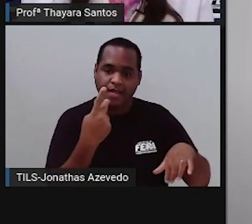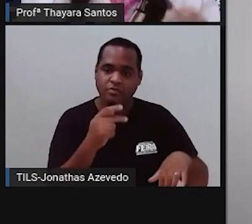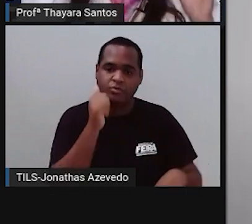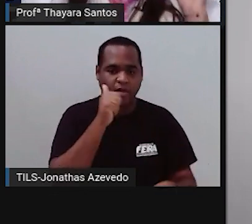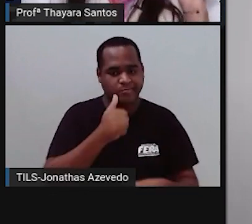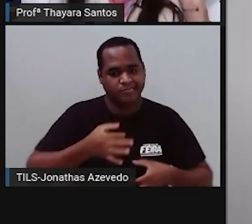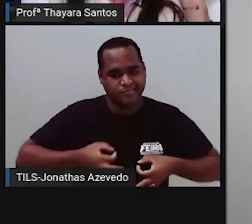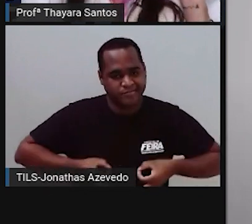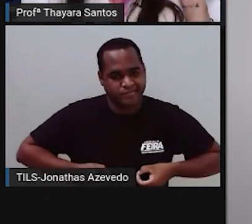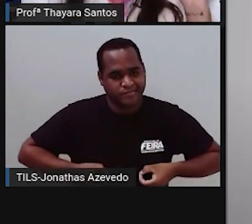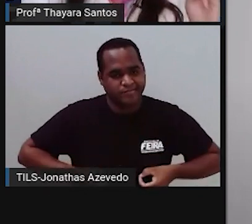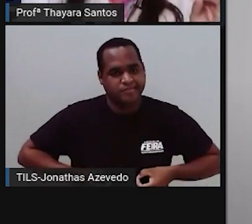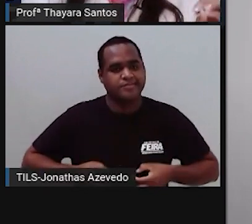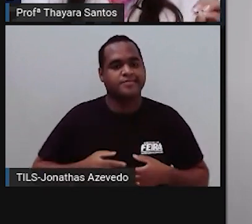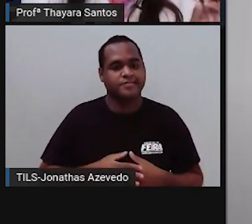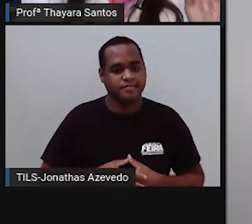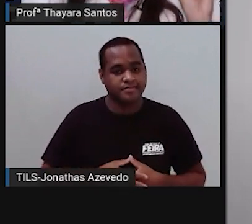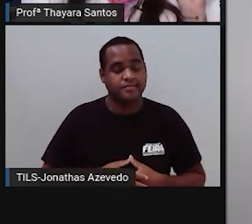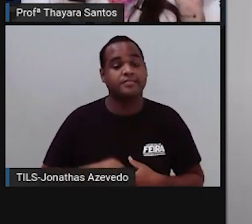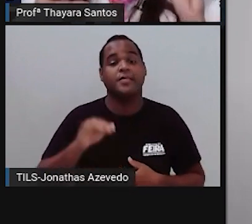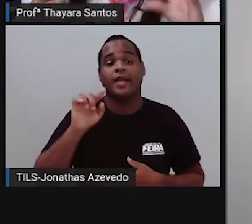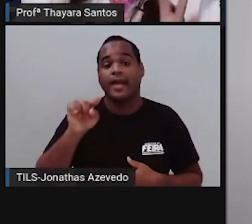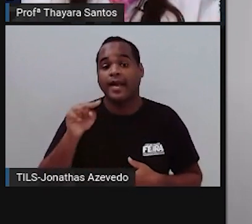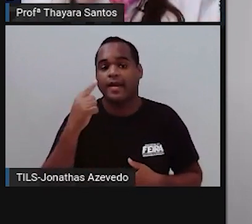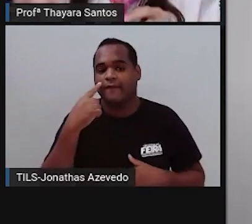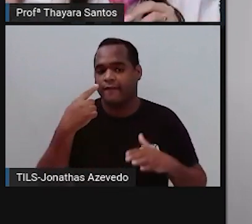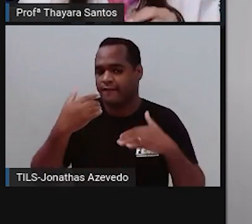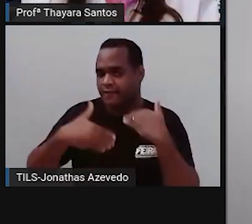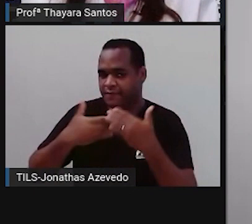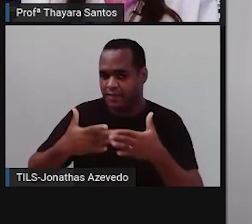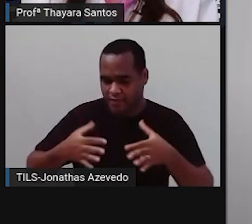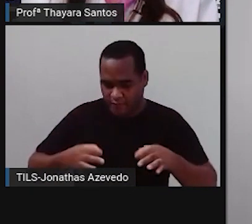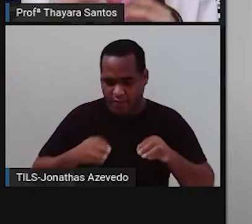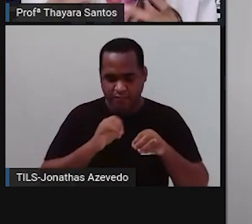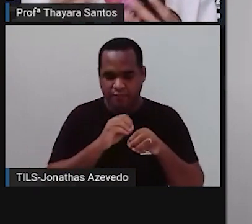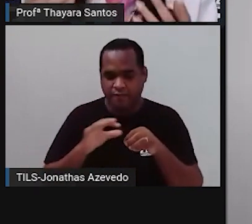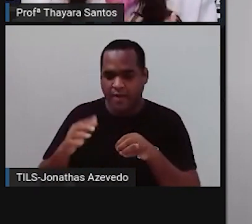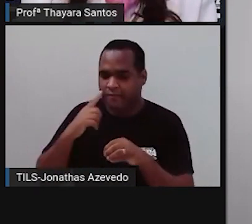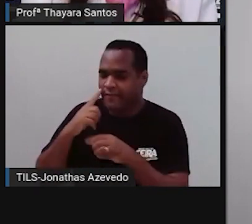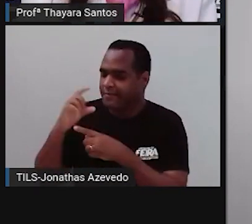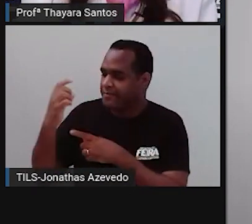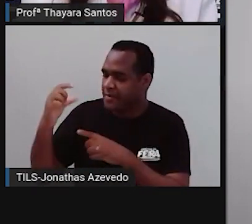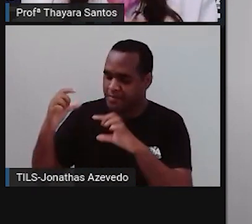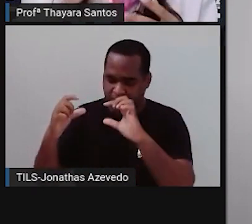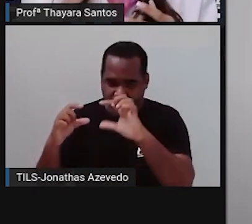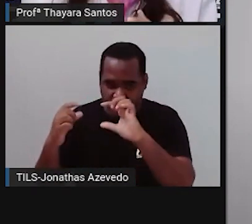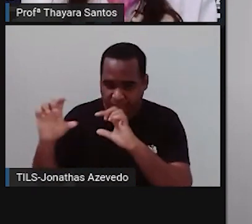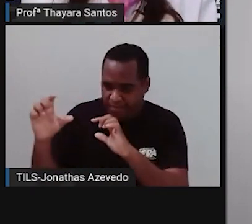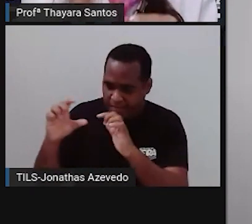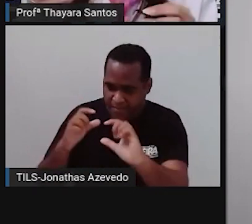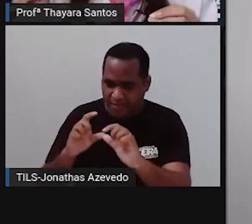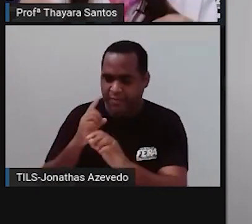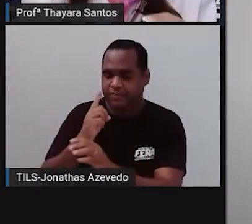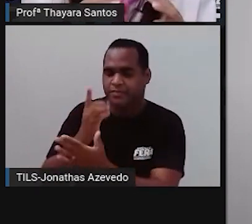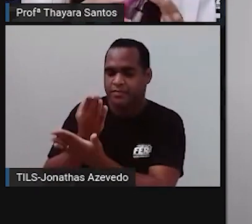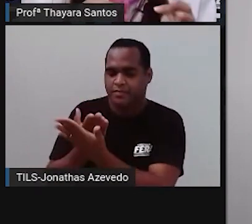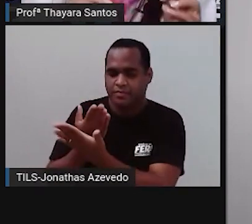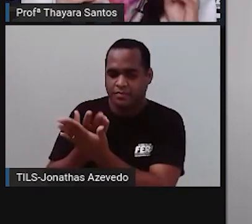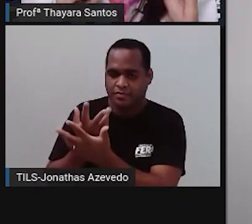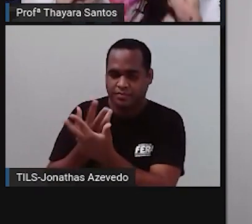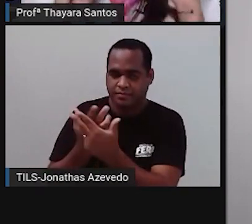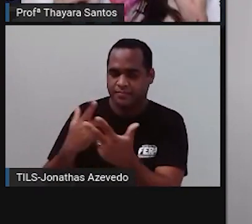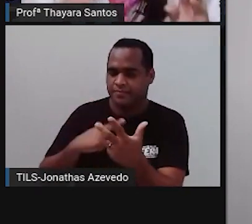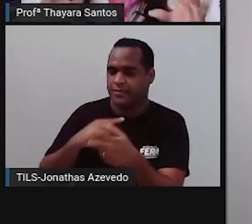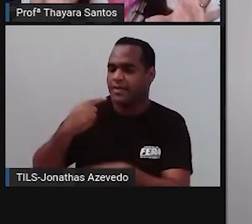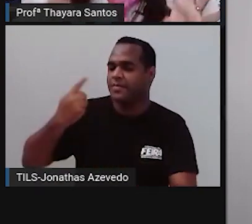dela. Ela vai, esses ovócitos vão para o laboratório, são vários que são retirados, porque não é sempre assim, não é